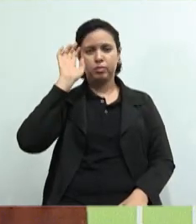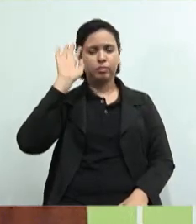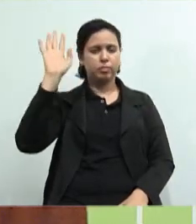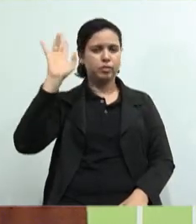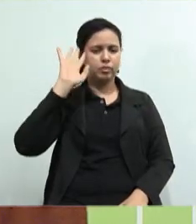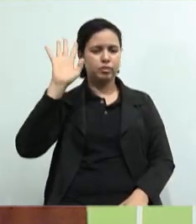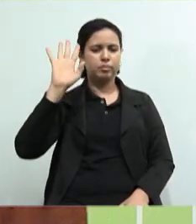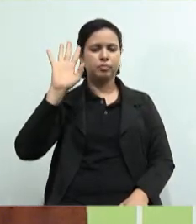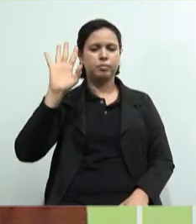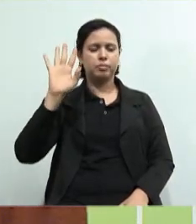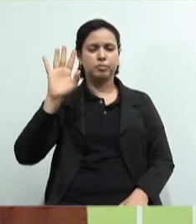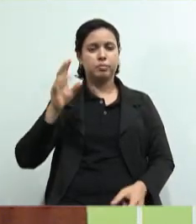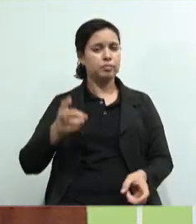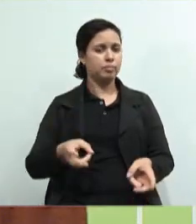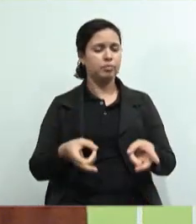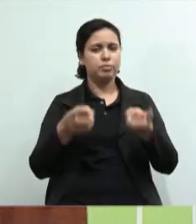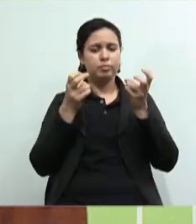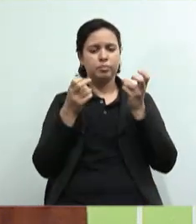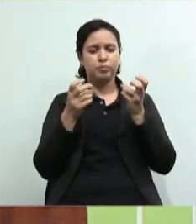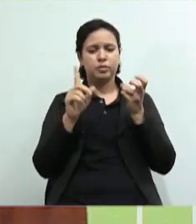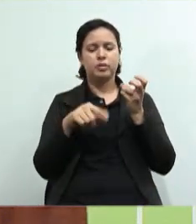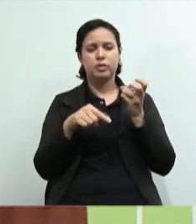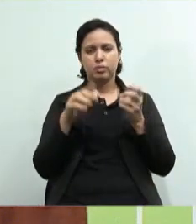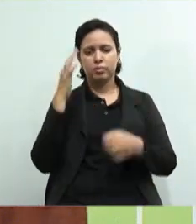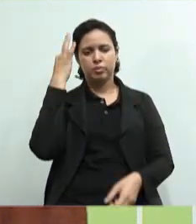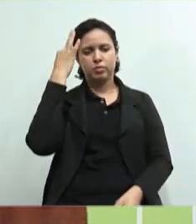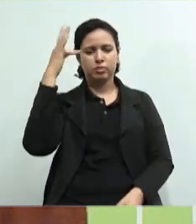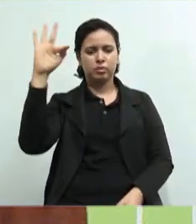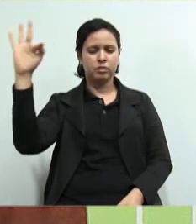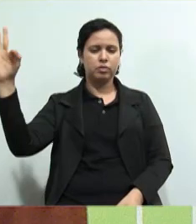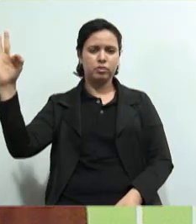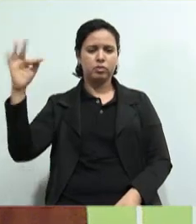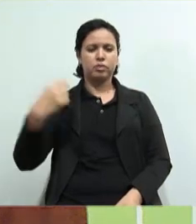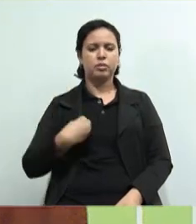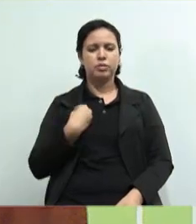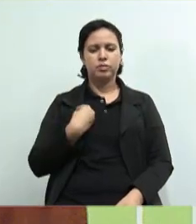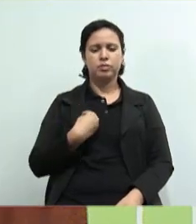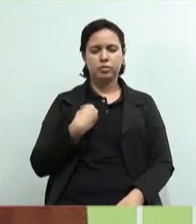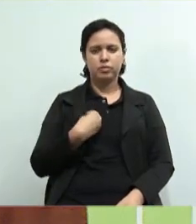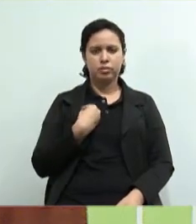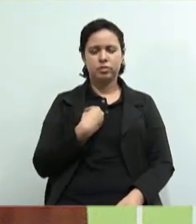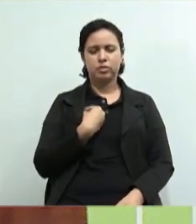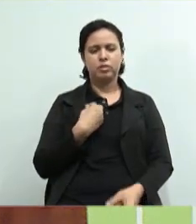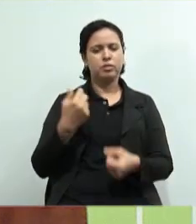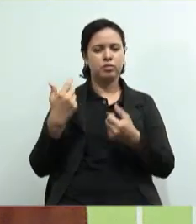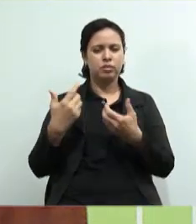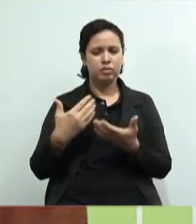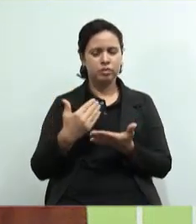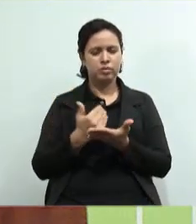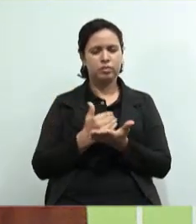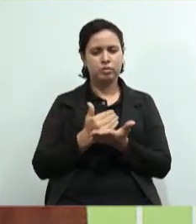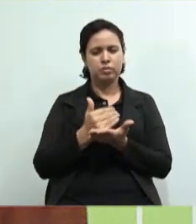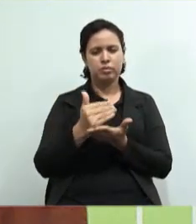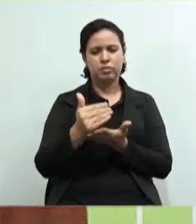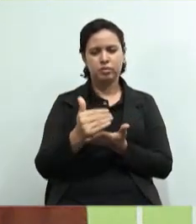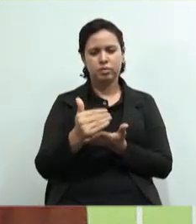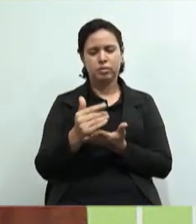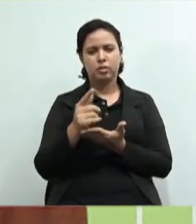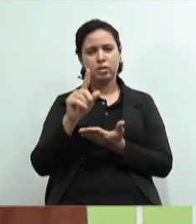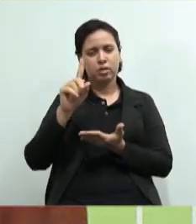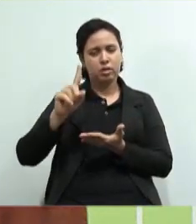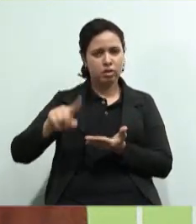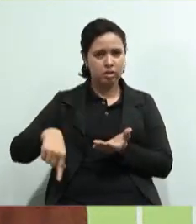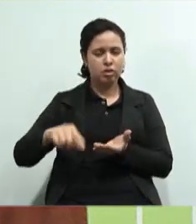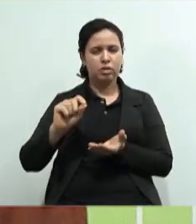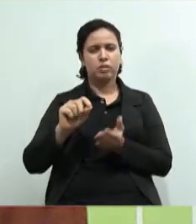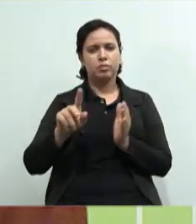pensamentos também. Percebe? É uma filosofia de vida, é o que a gente vem falando desde a primeira aula. É um jeito de